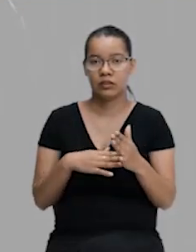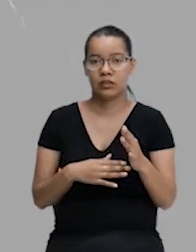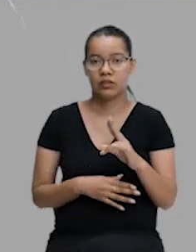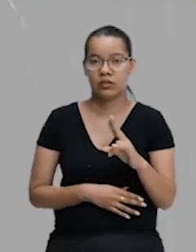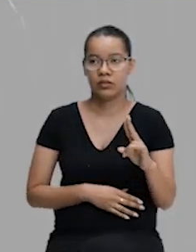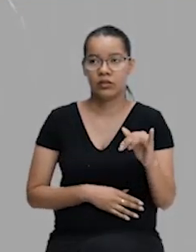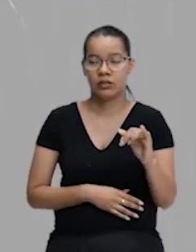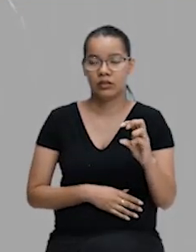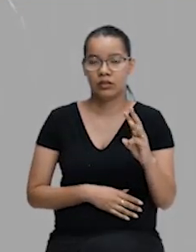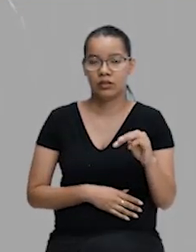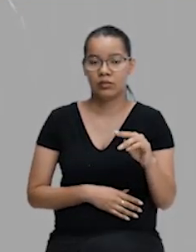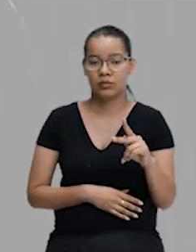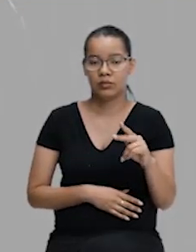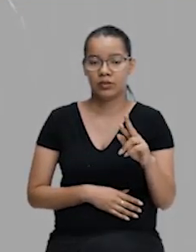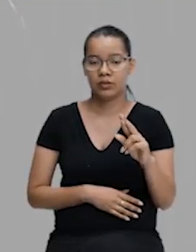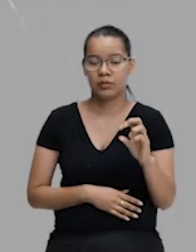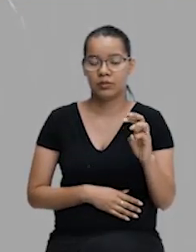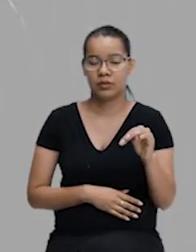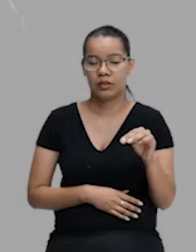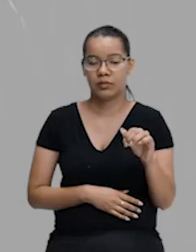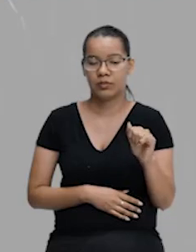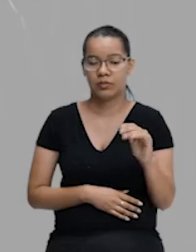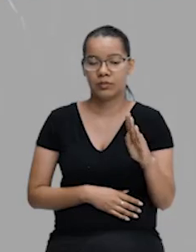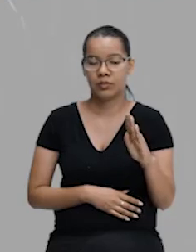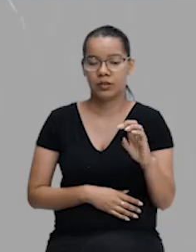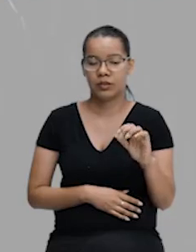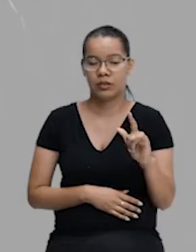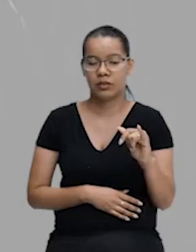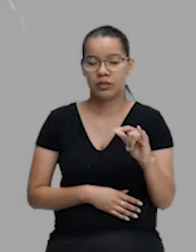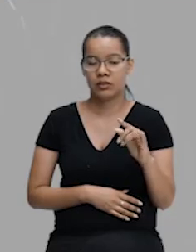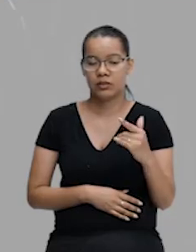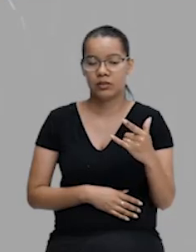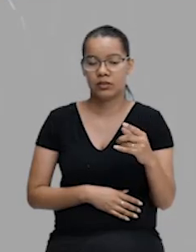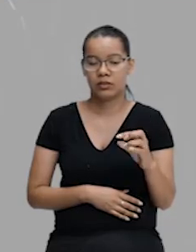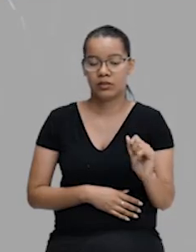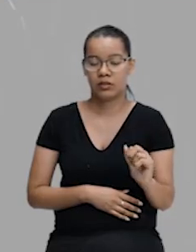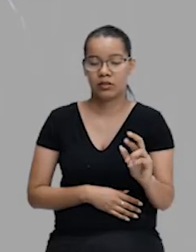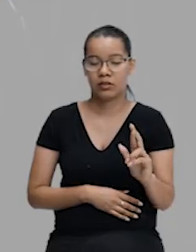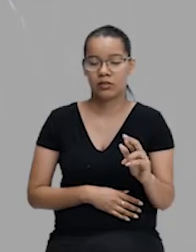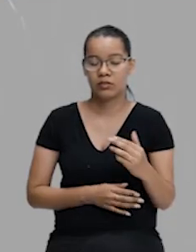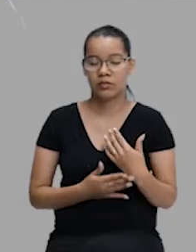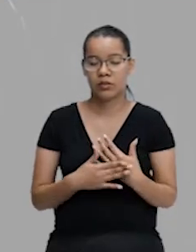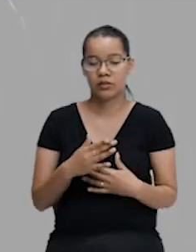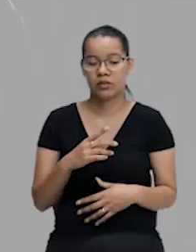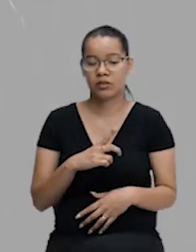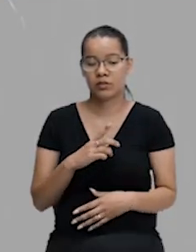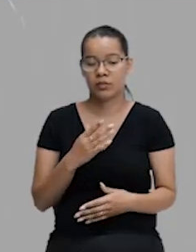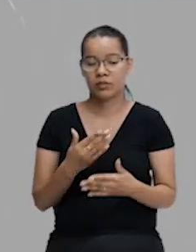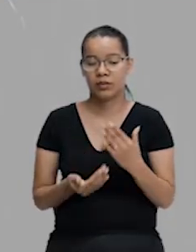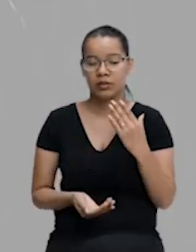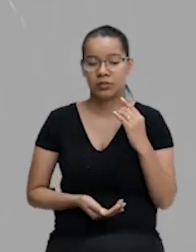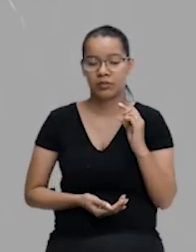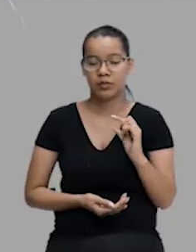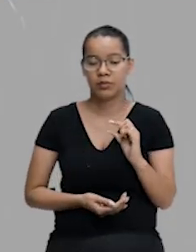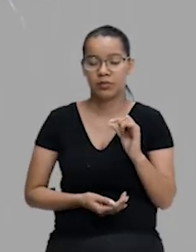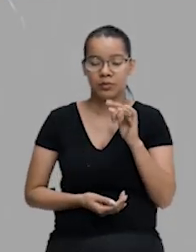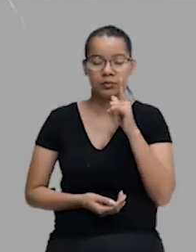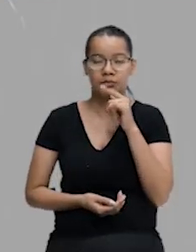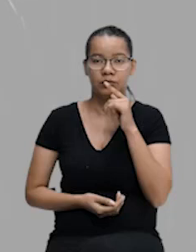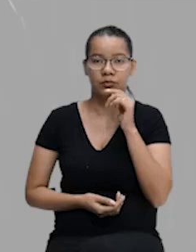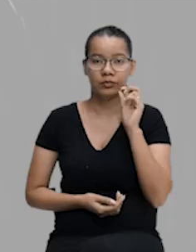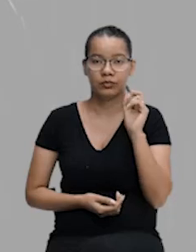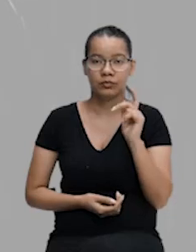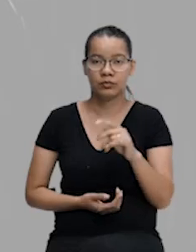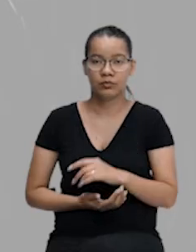impermeabilizar. Essa impermeabilização é mais para que a folha tenha uma perda mínima de água, tá